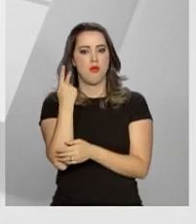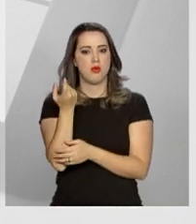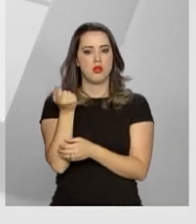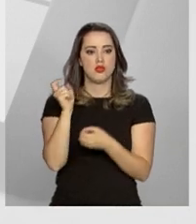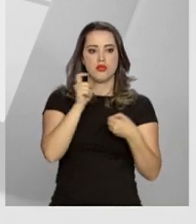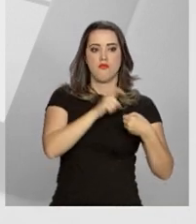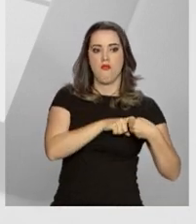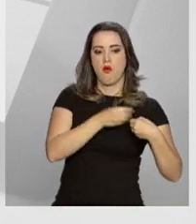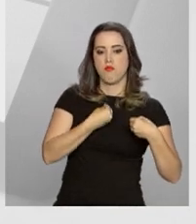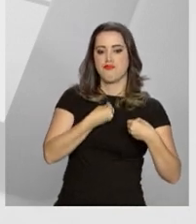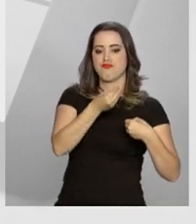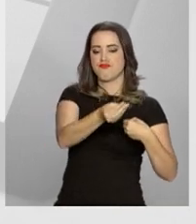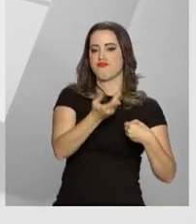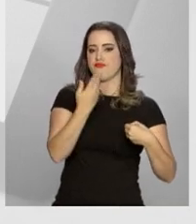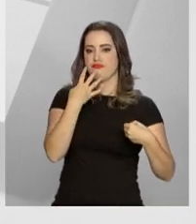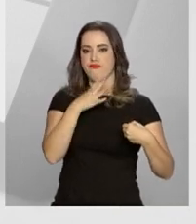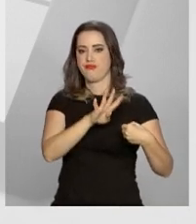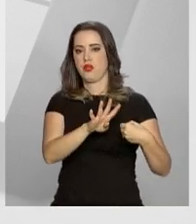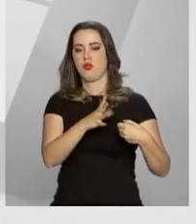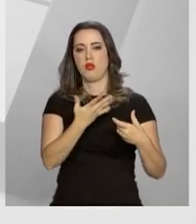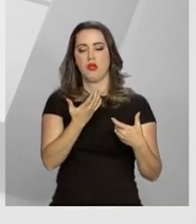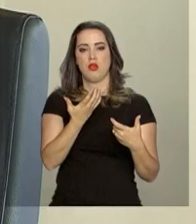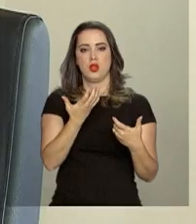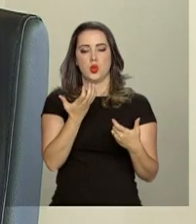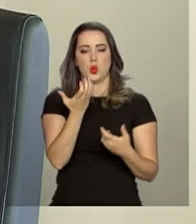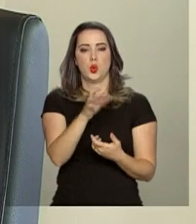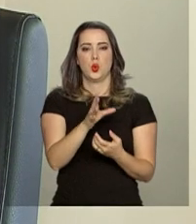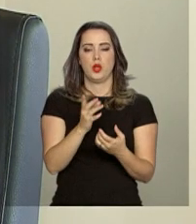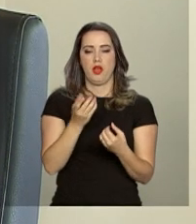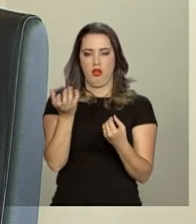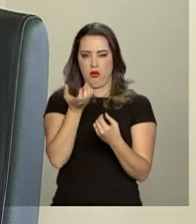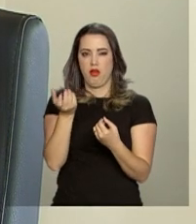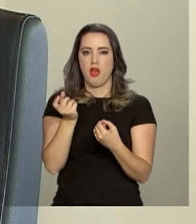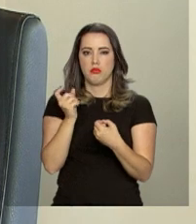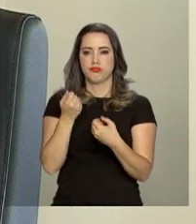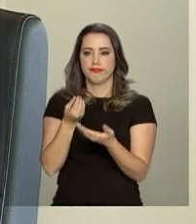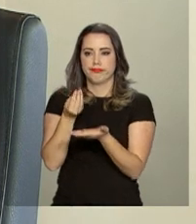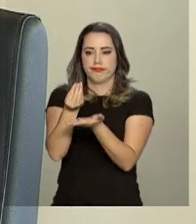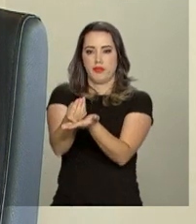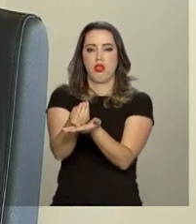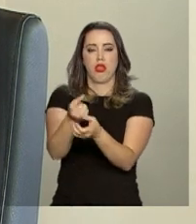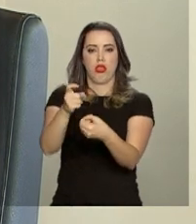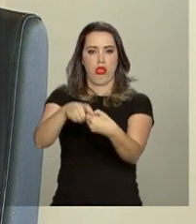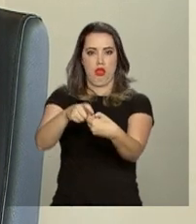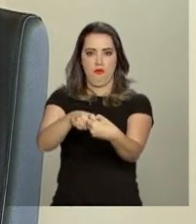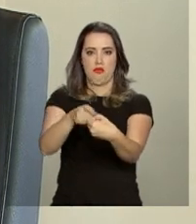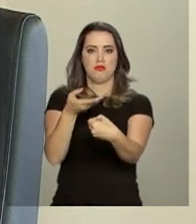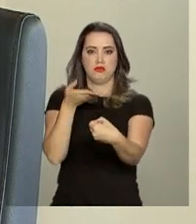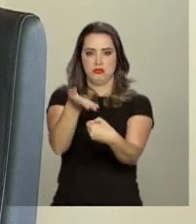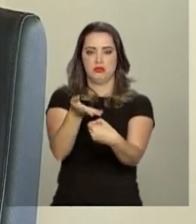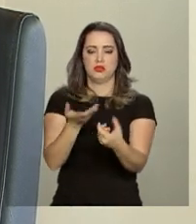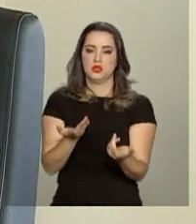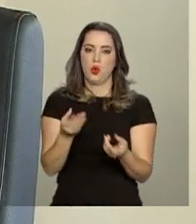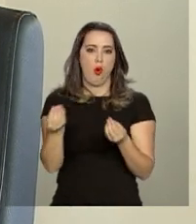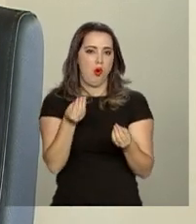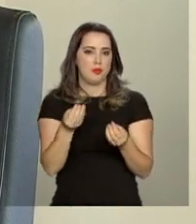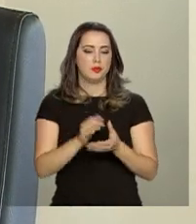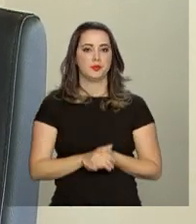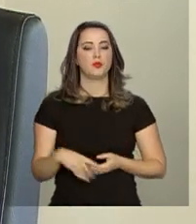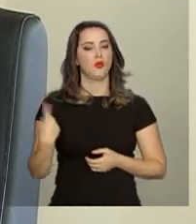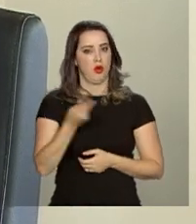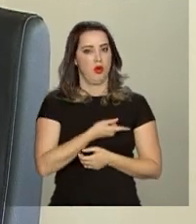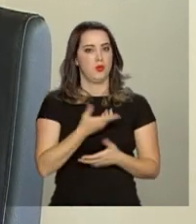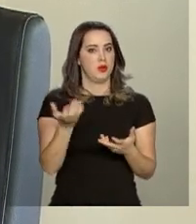devolução caso o consumidor desista da cantora quando nós exigimos um que um determinado produto seja certificado nós